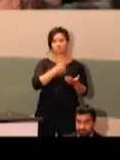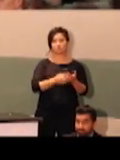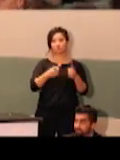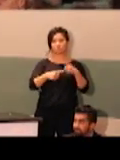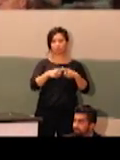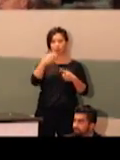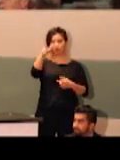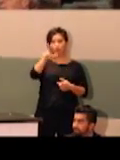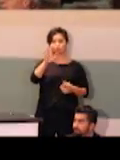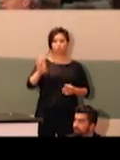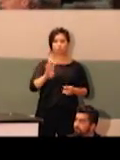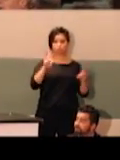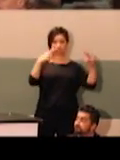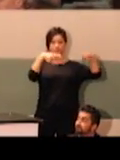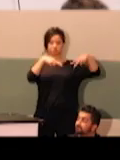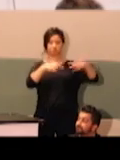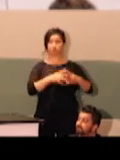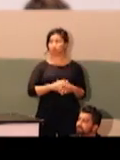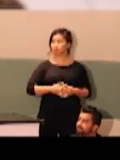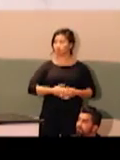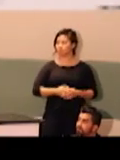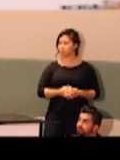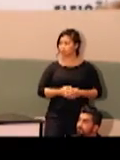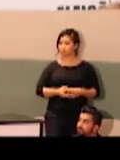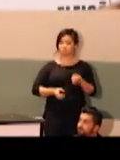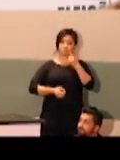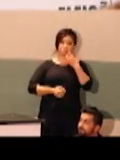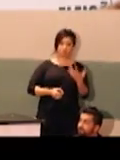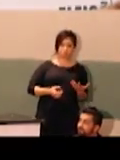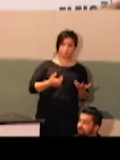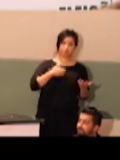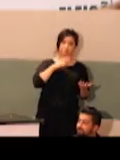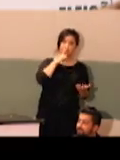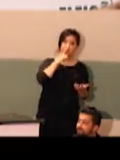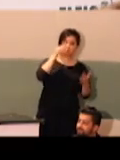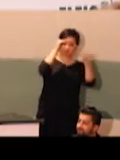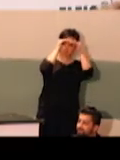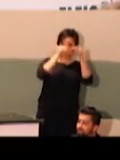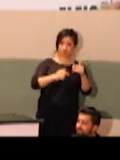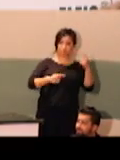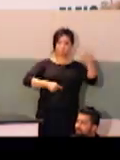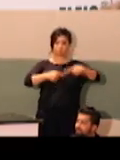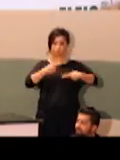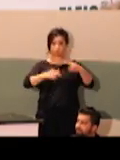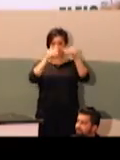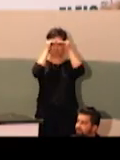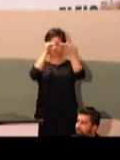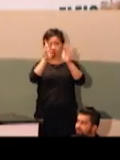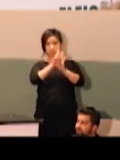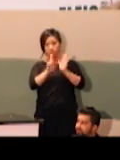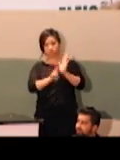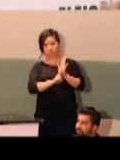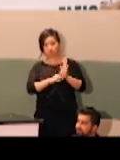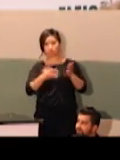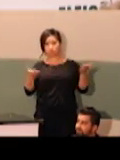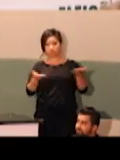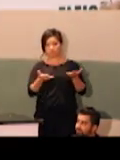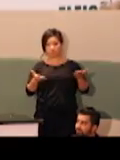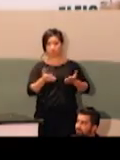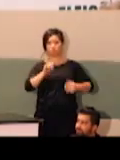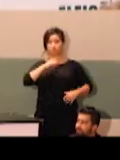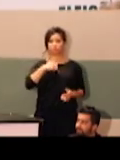Bom, eu quero, por favor, com todo respeito ao debate, e dentro das regras do jogo, aproveitar